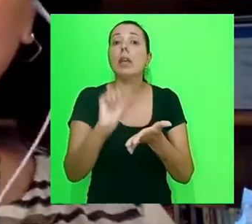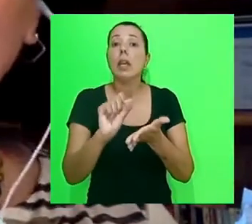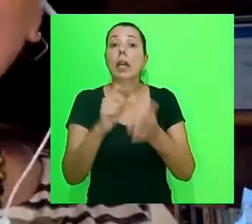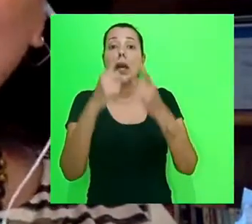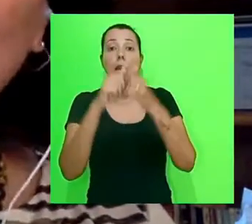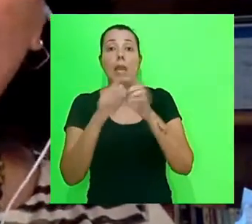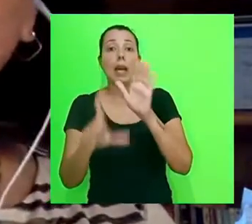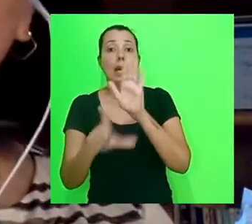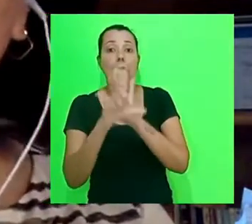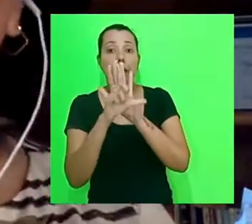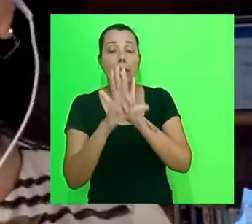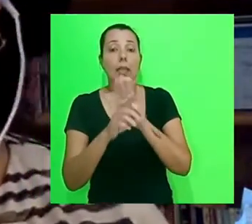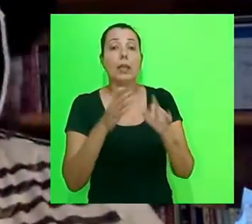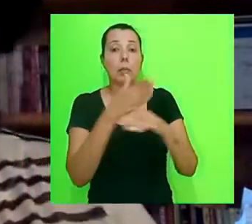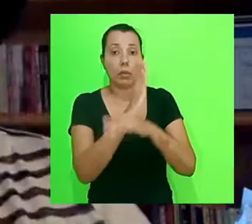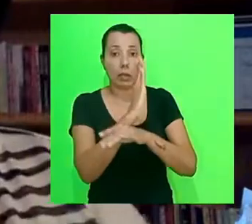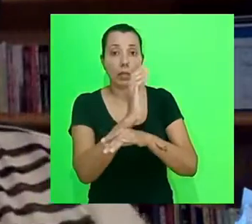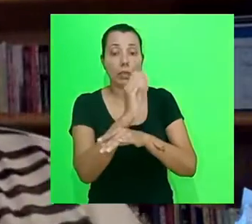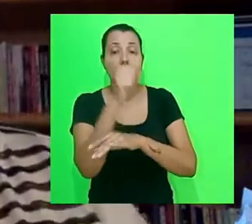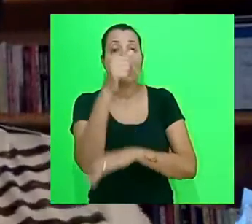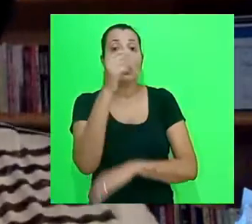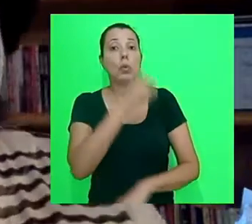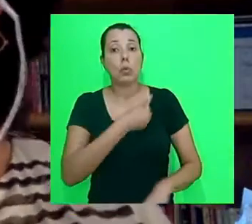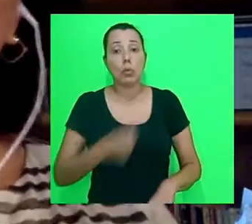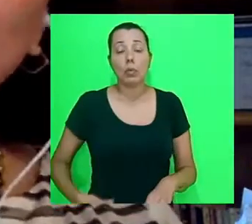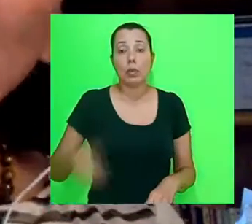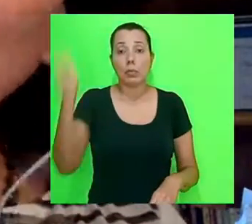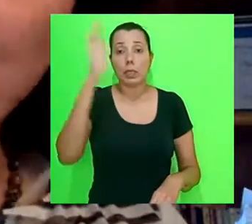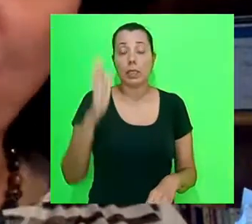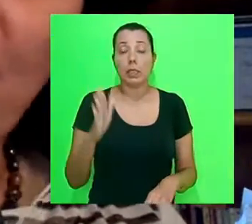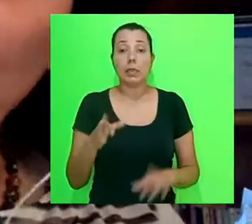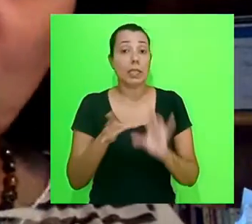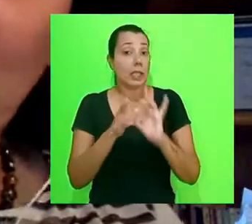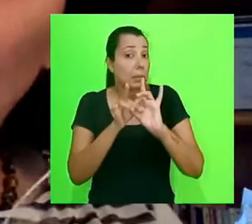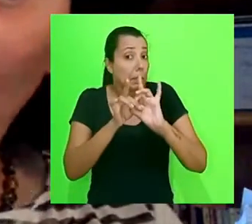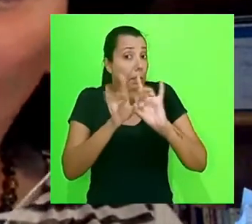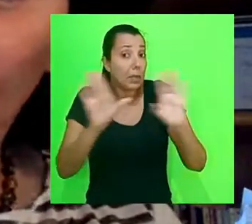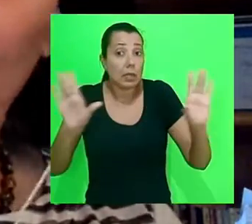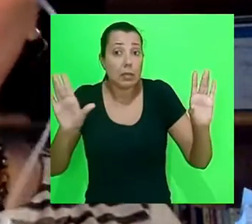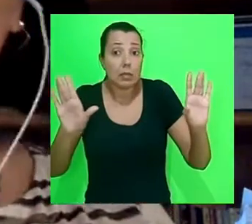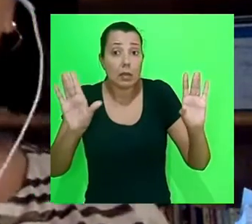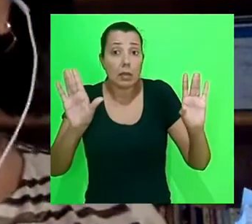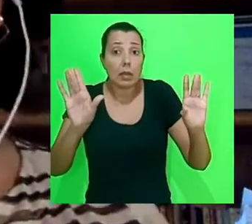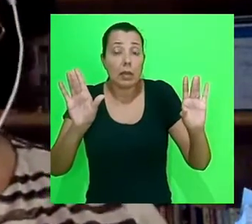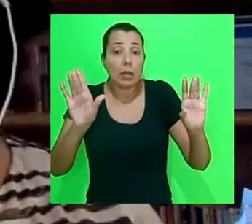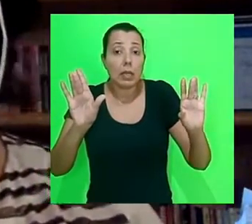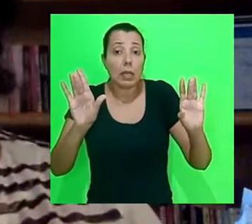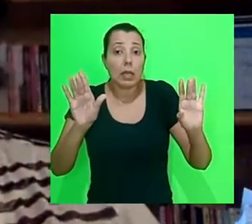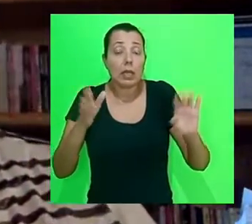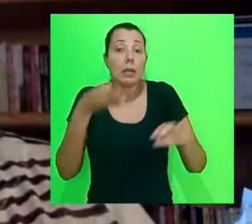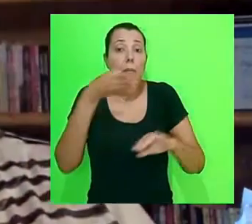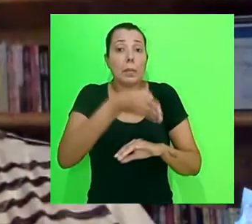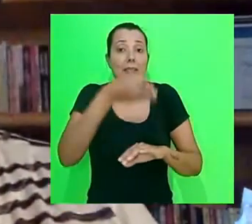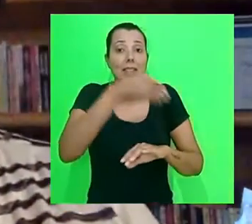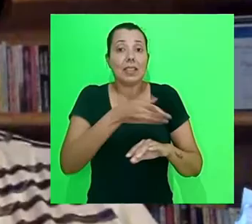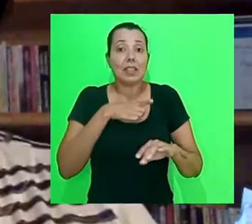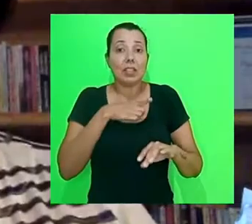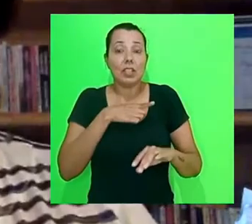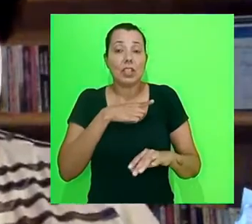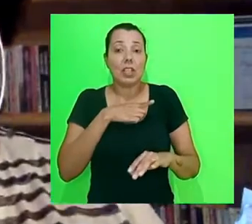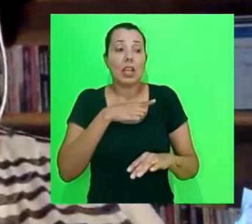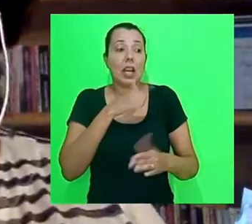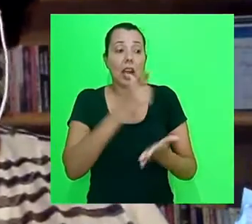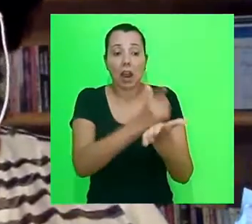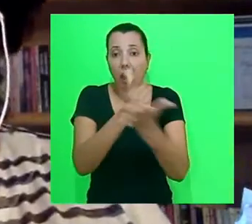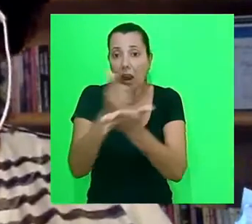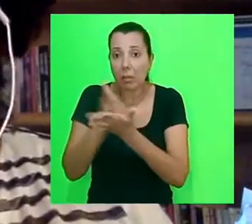casa, que deveria ser o lugar de segurança das mulheres, que nós já sabemos que não é, porque os índices de violência e o